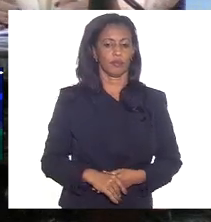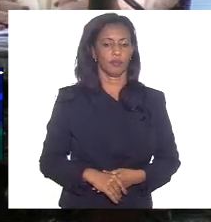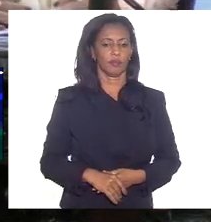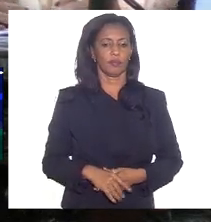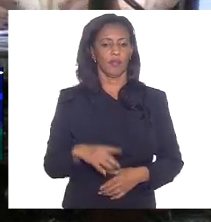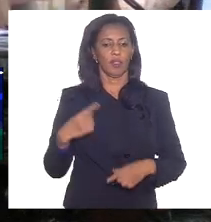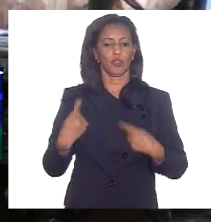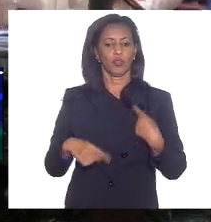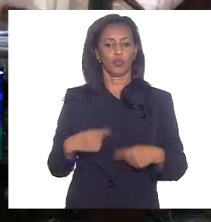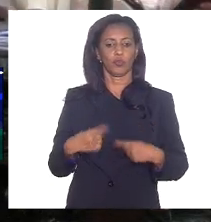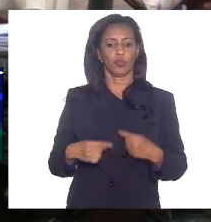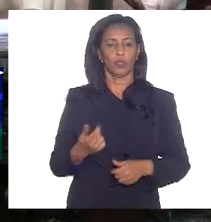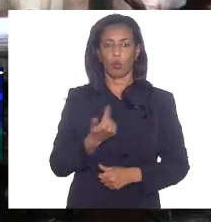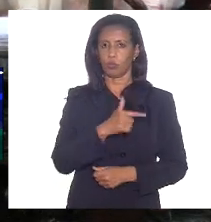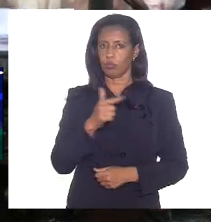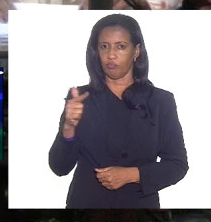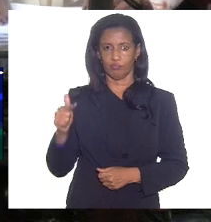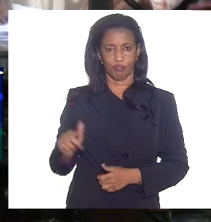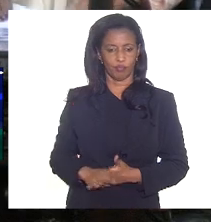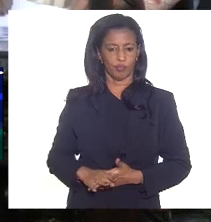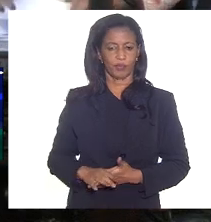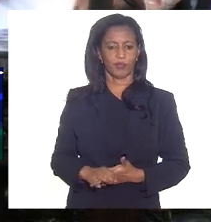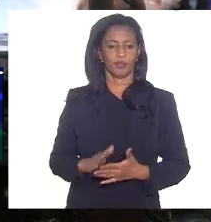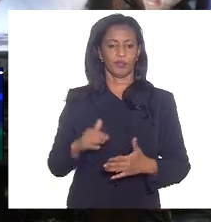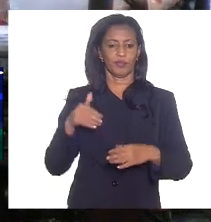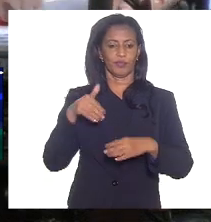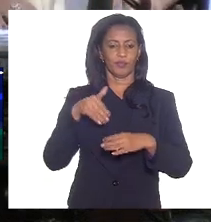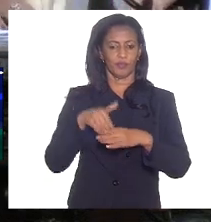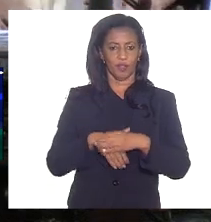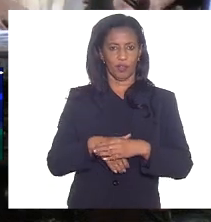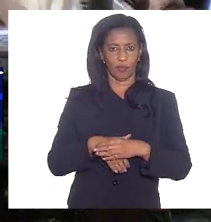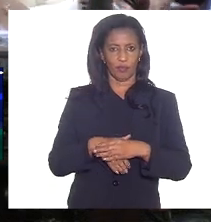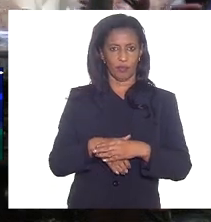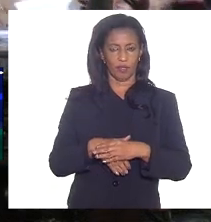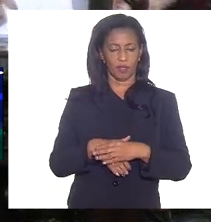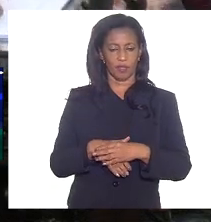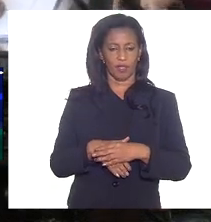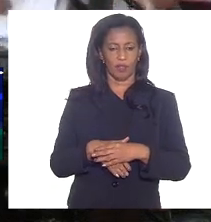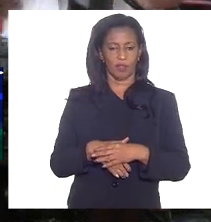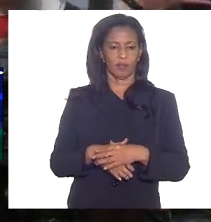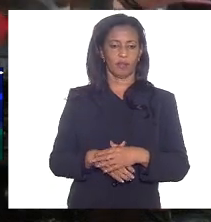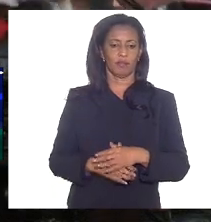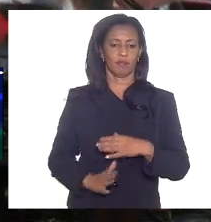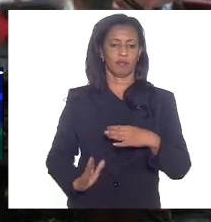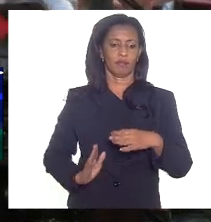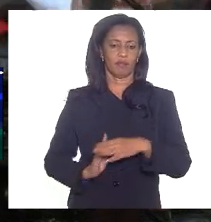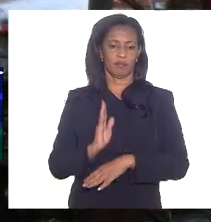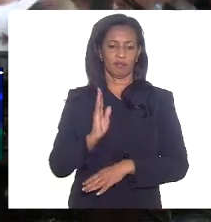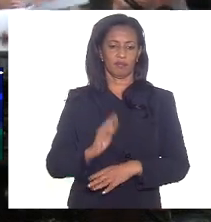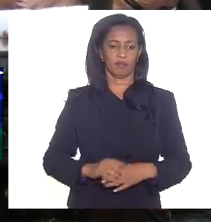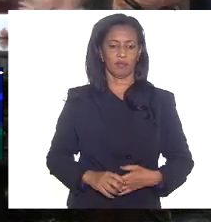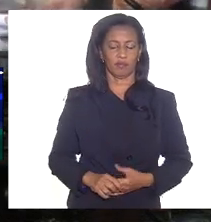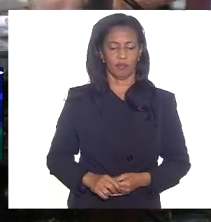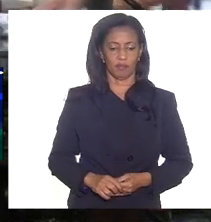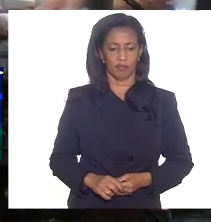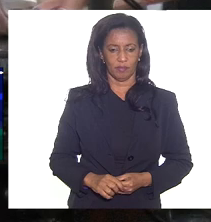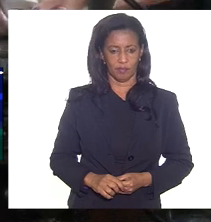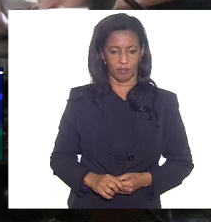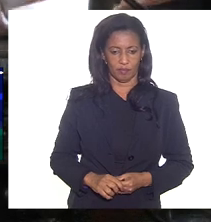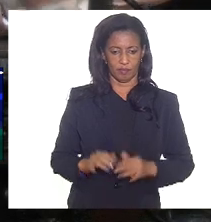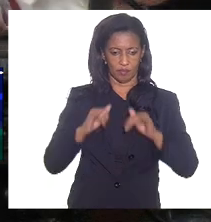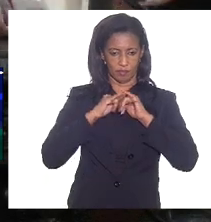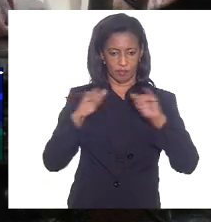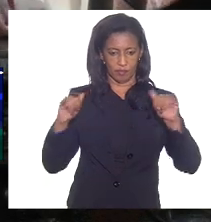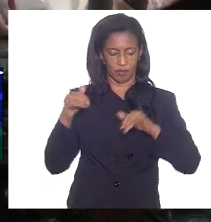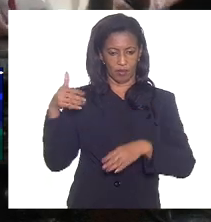Em discussão, não havendo ninguém queira discutir, encerrada a discussão, em votação, os senhores que aprovam permaneçam como estão aprovados, vai a autógrafo.